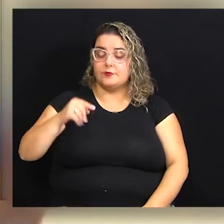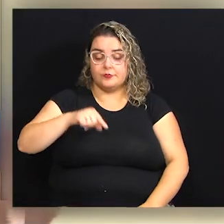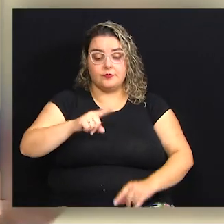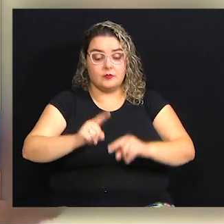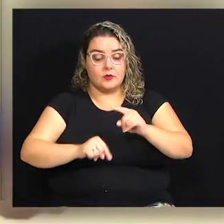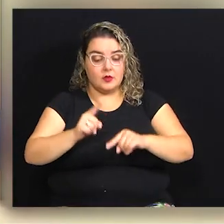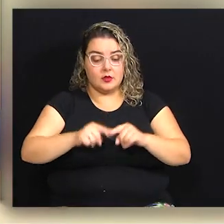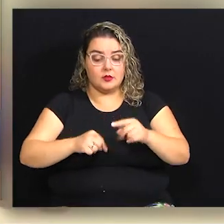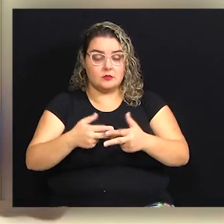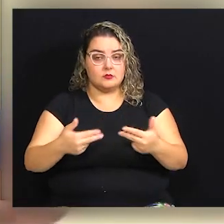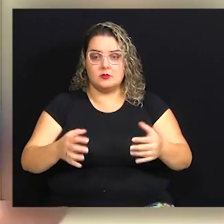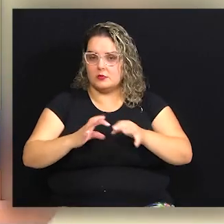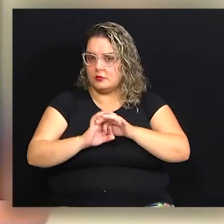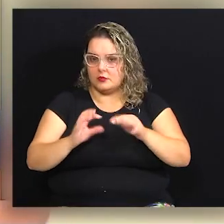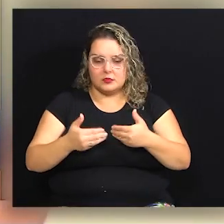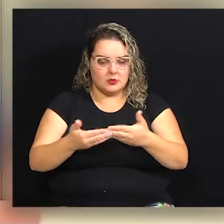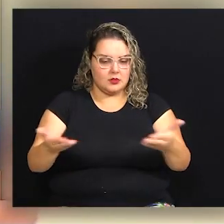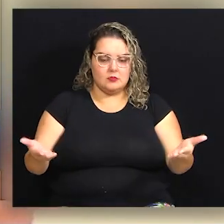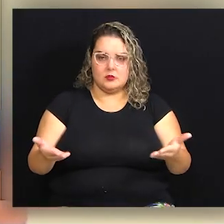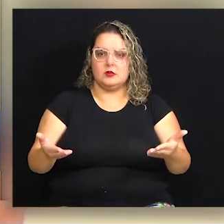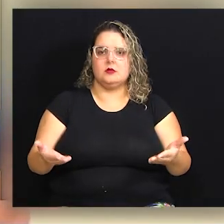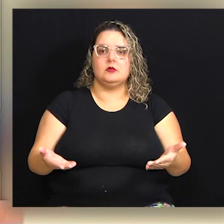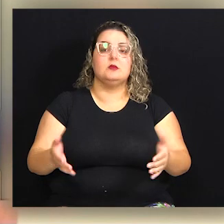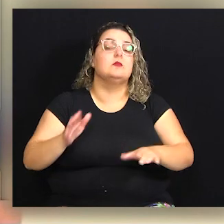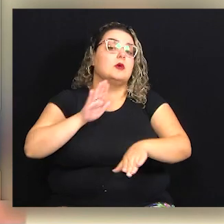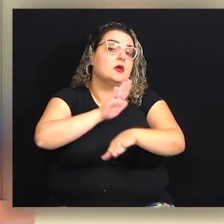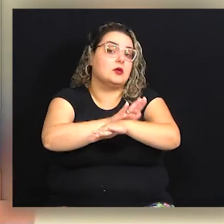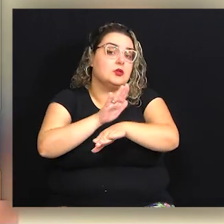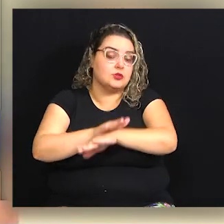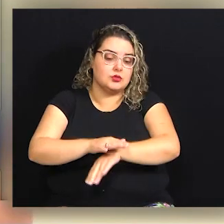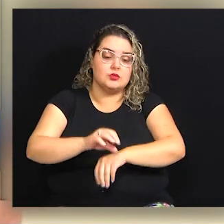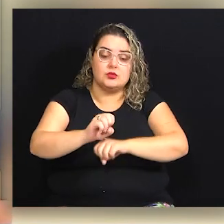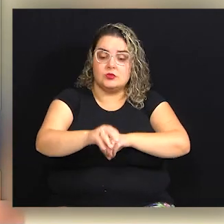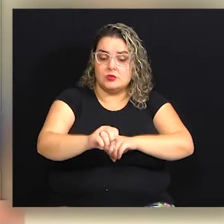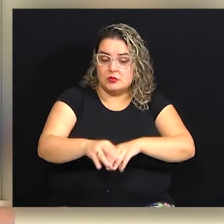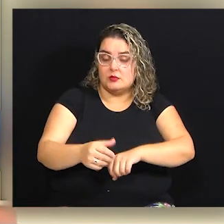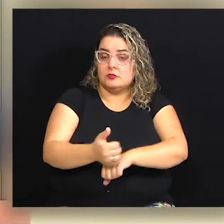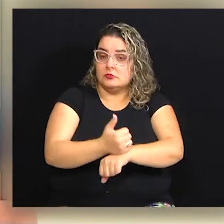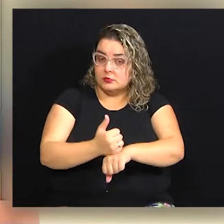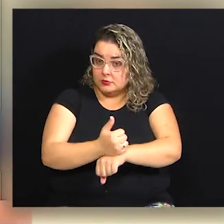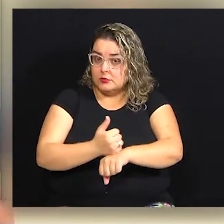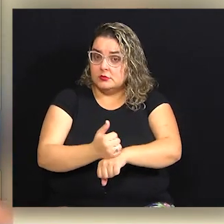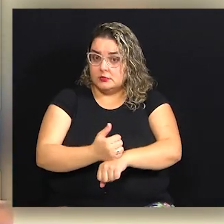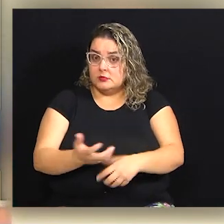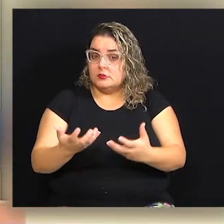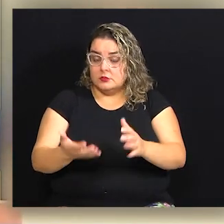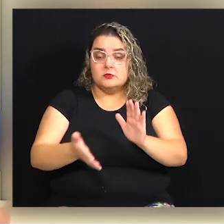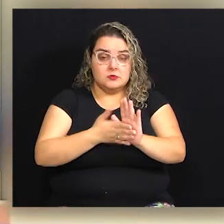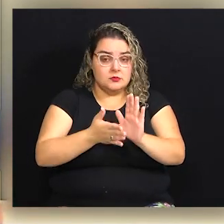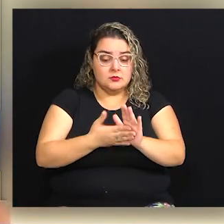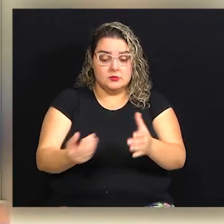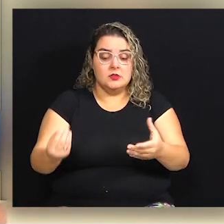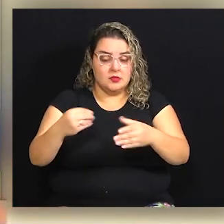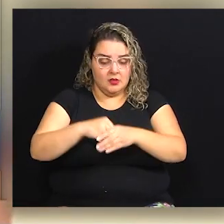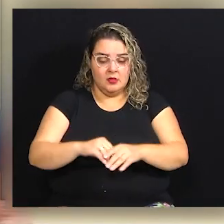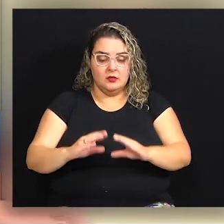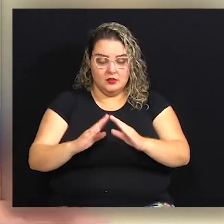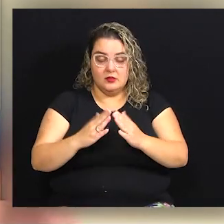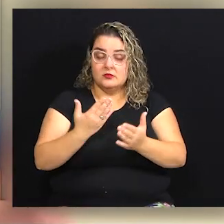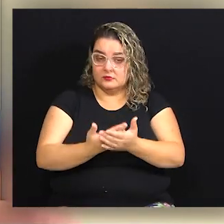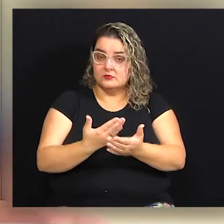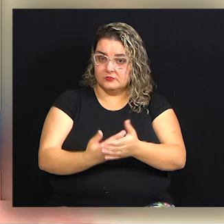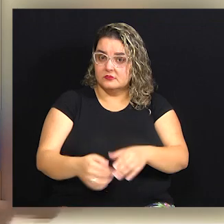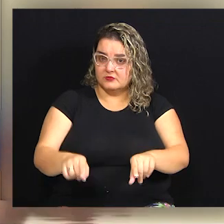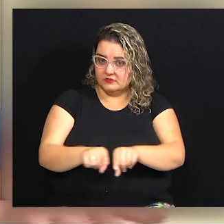Esse material vai ficar disponível e vai servir aos educadores, educadoras que queiram propor isso nas escolas,